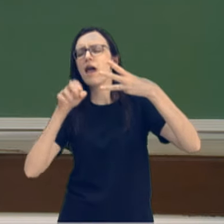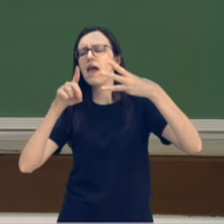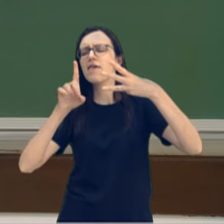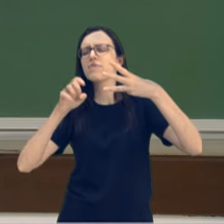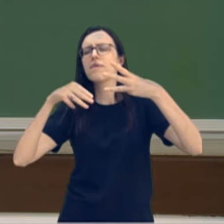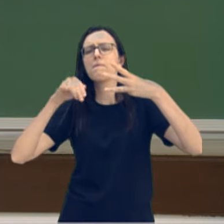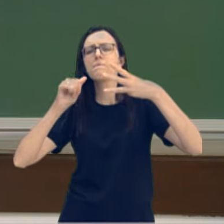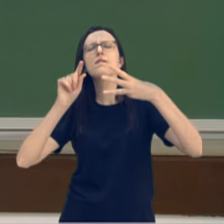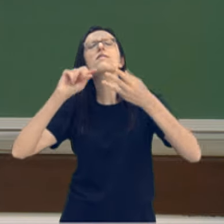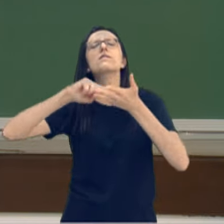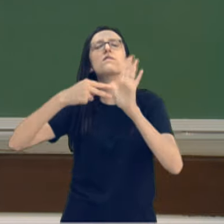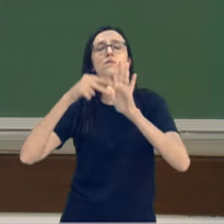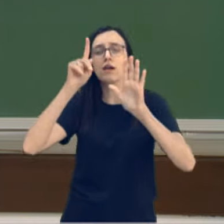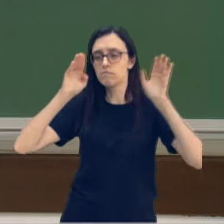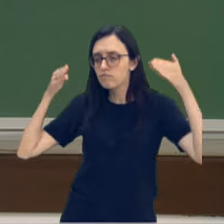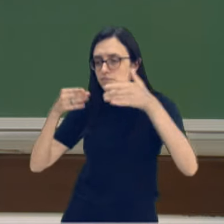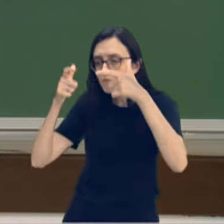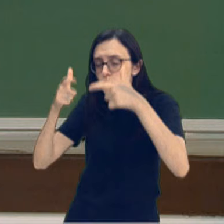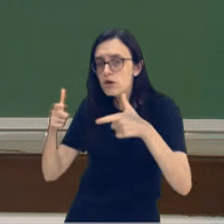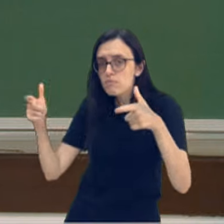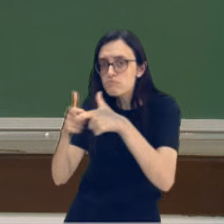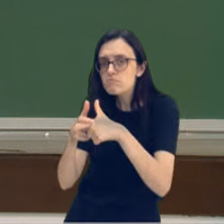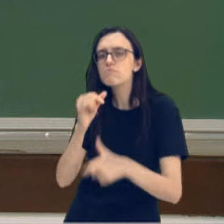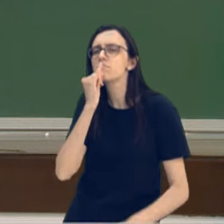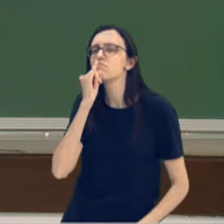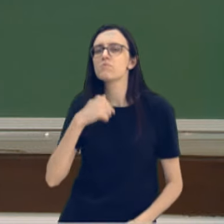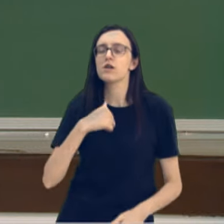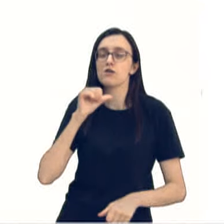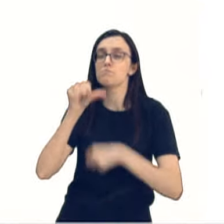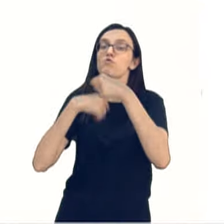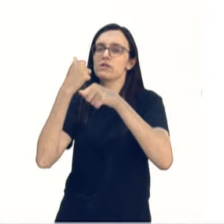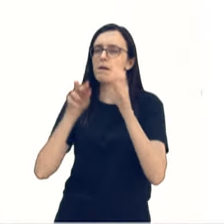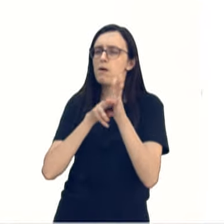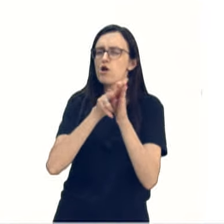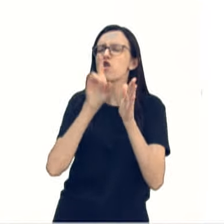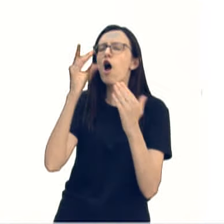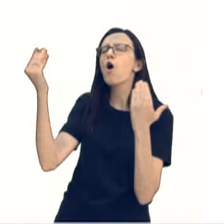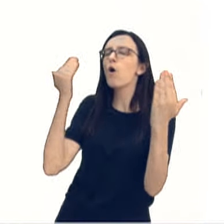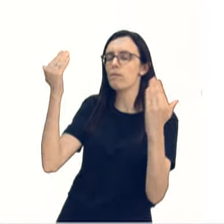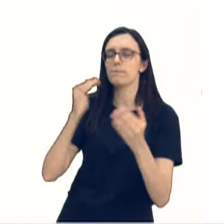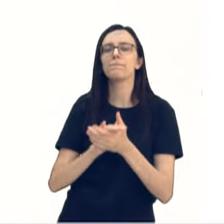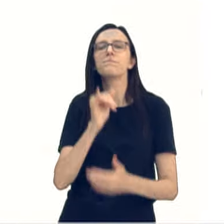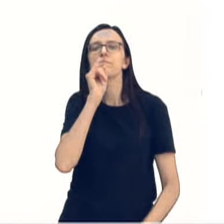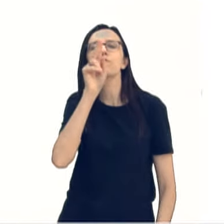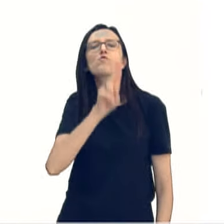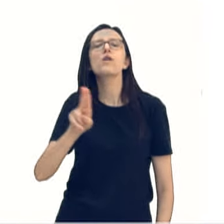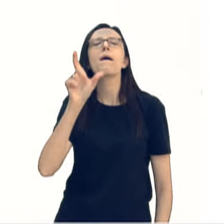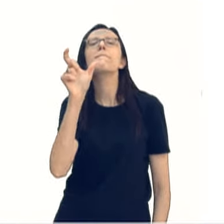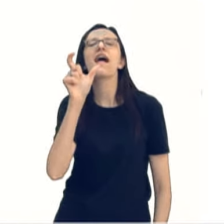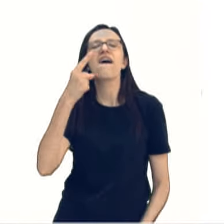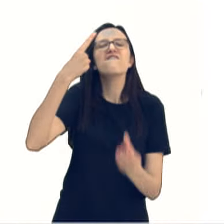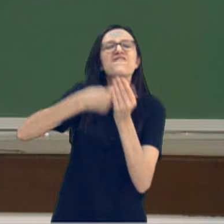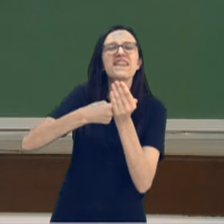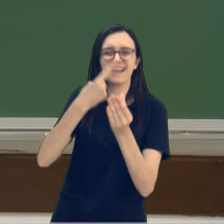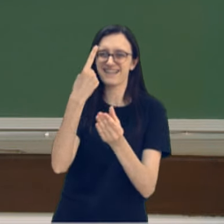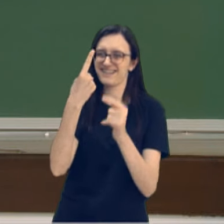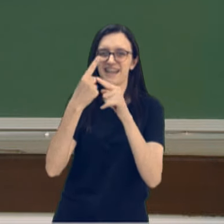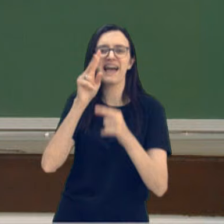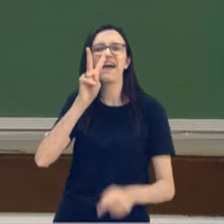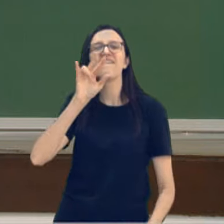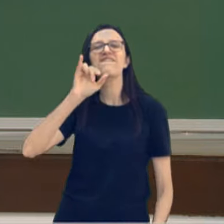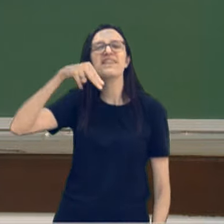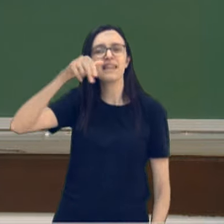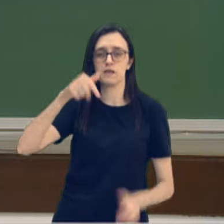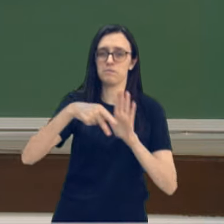algo restrito a um pequeno lugar. Por exemplo, vou mudar um pouco de biologia para outras coisas. O uso da palavra vina. Ela é restrita aqui, Curitiba,